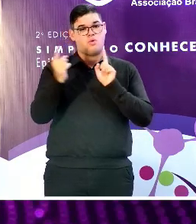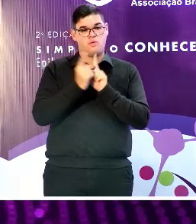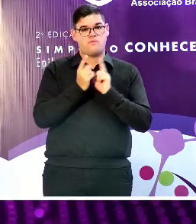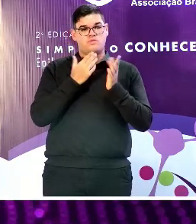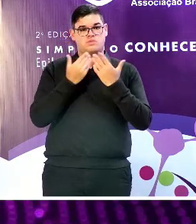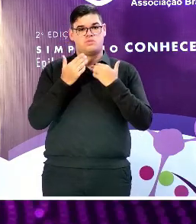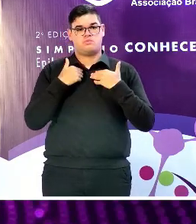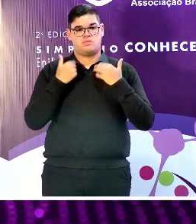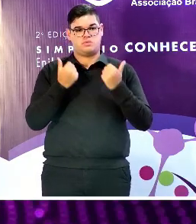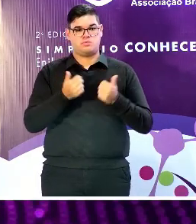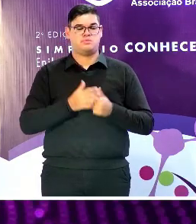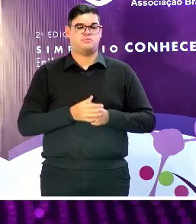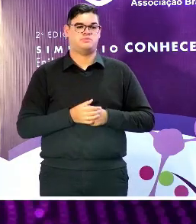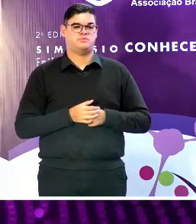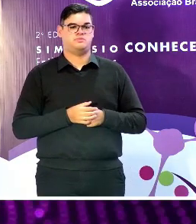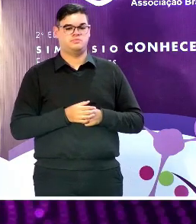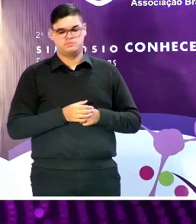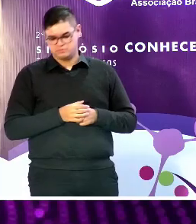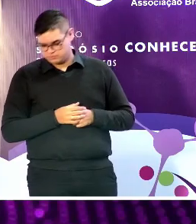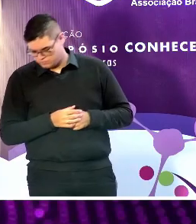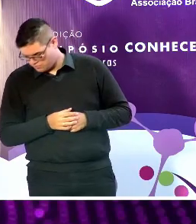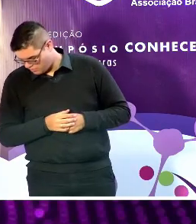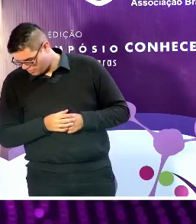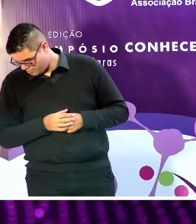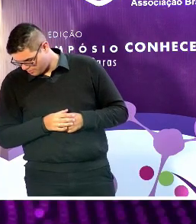enfim. Ok.